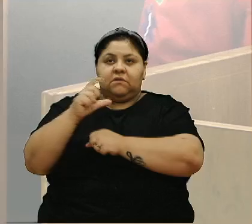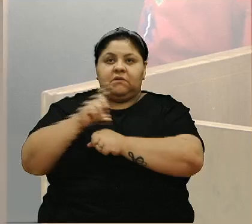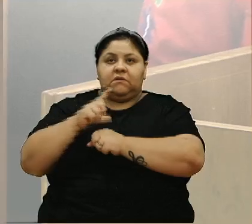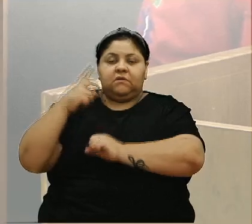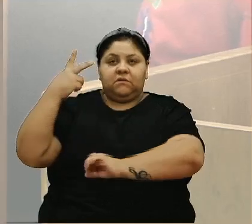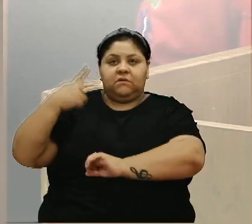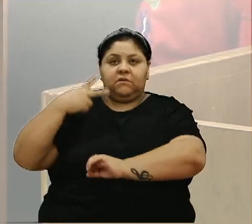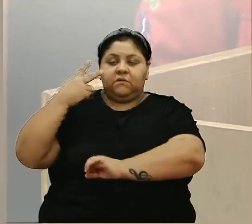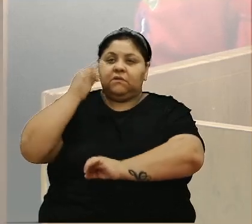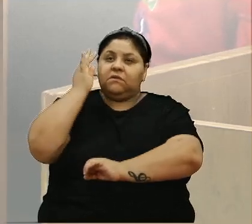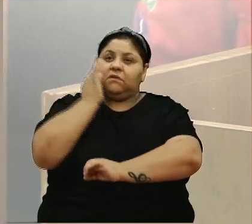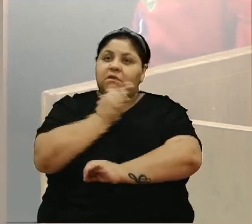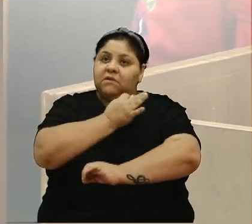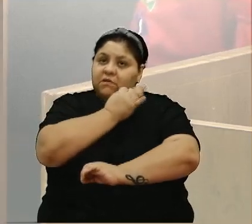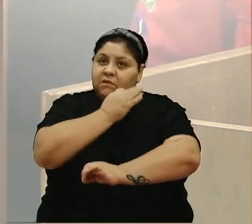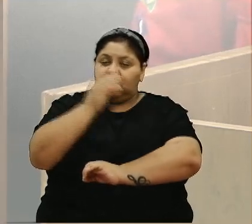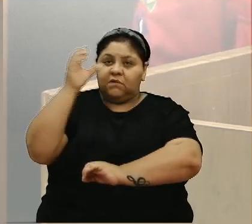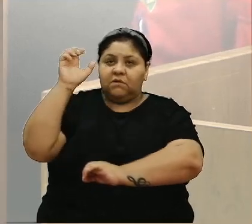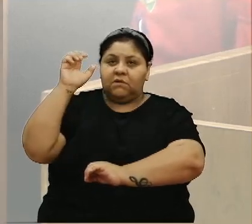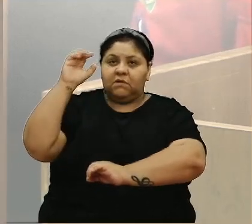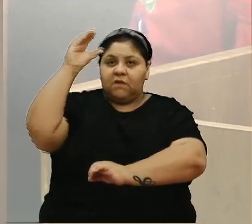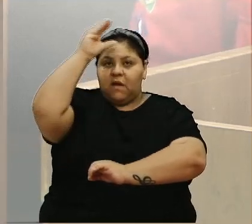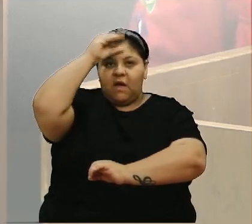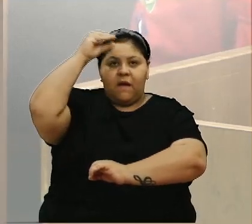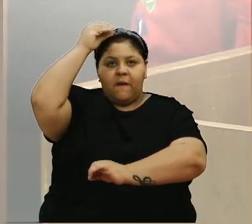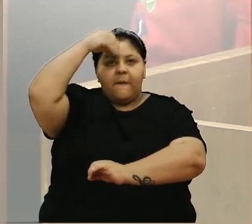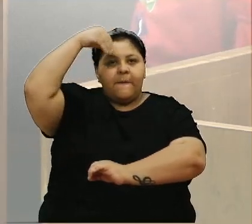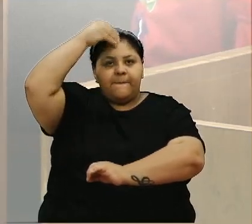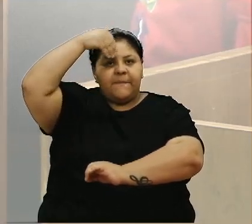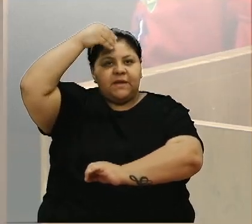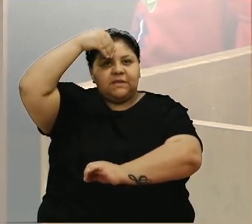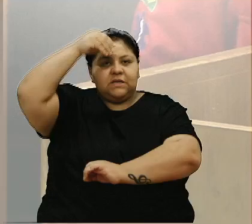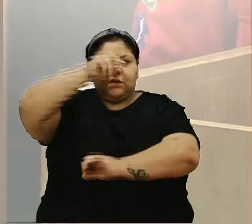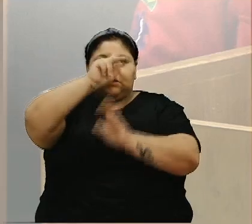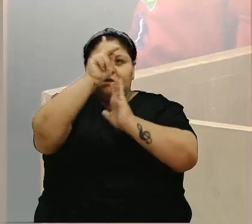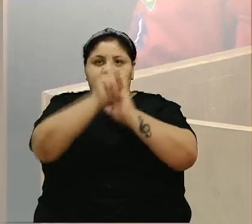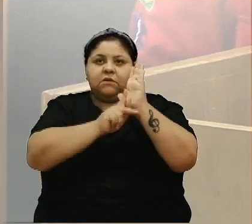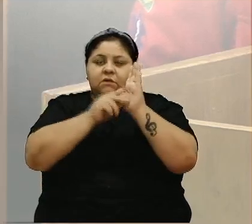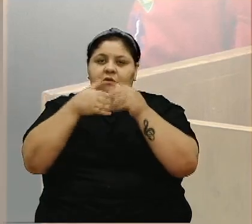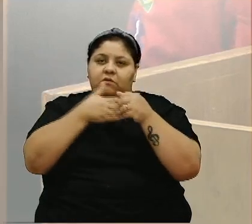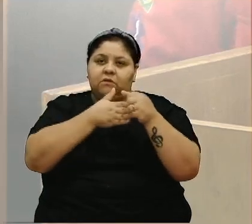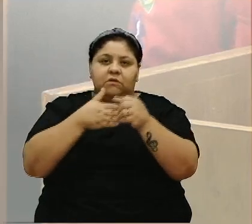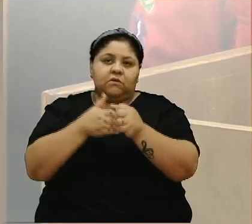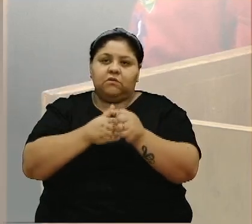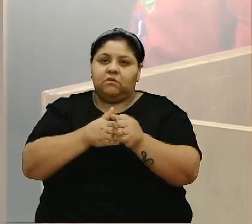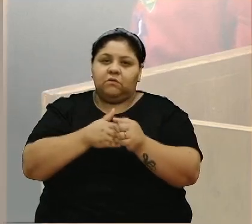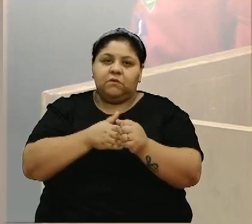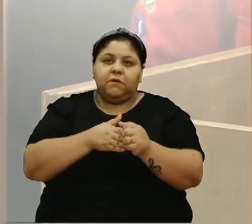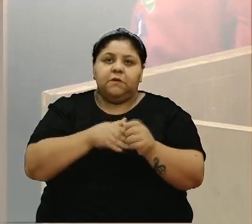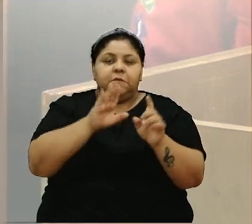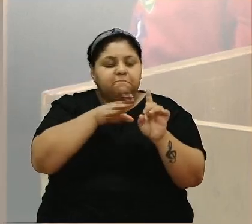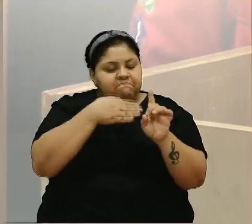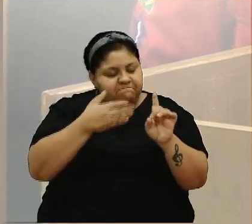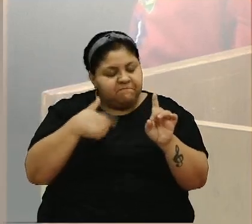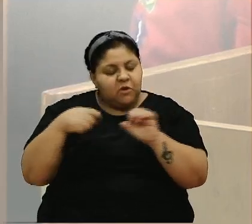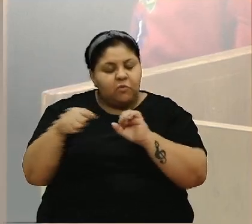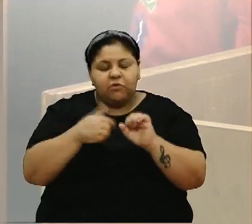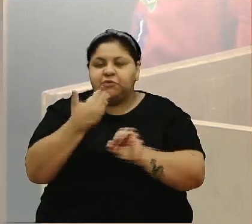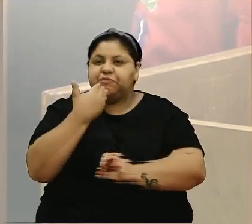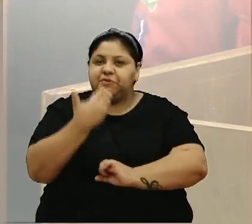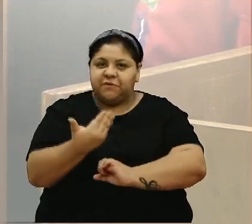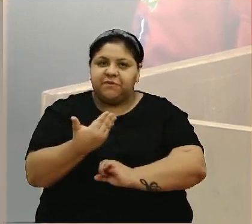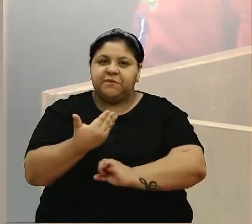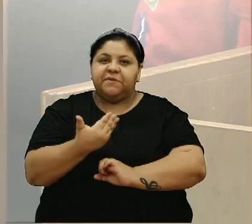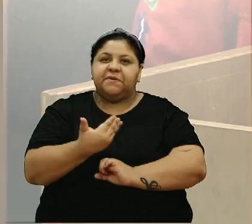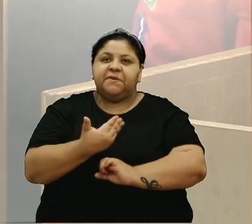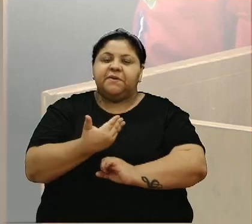vereadora Tatiane Friis, que ela é a madrinha do nosso projeto, nos acompanha em tudo, nos honra. Eu podia ter pedido para ela marcar